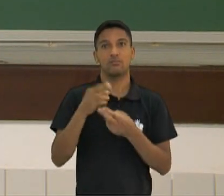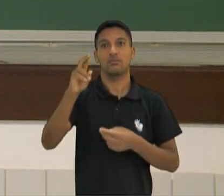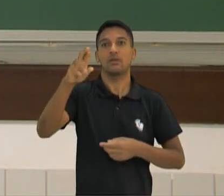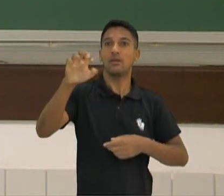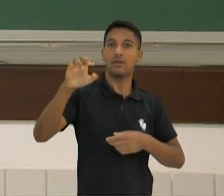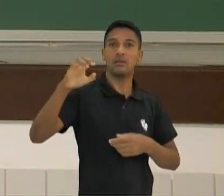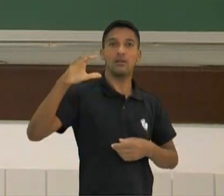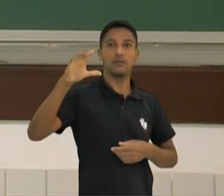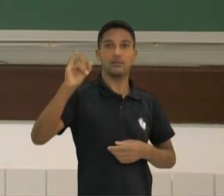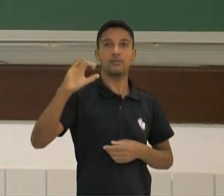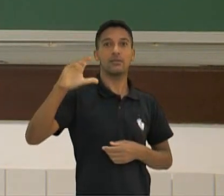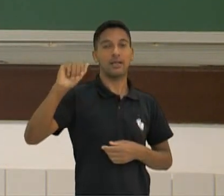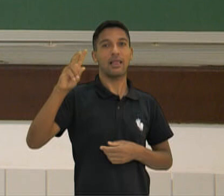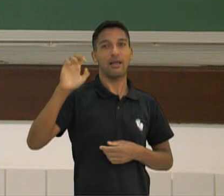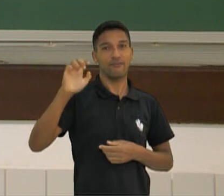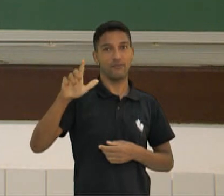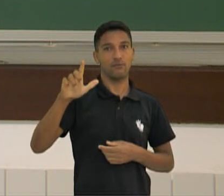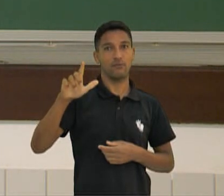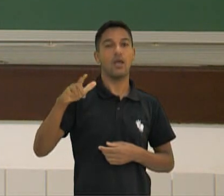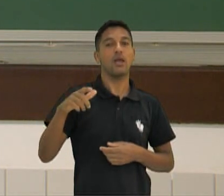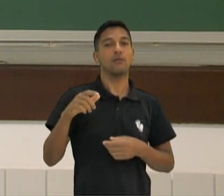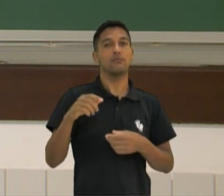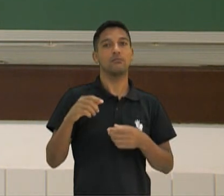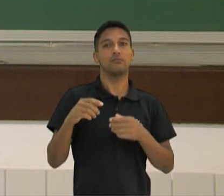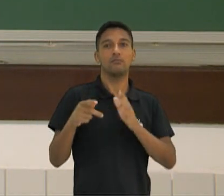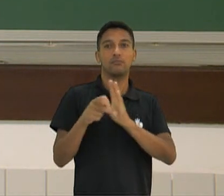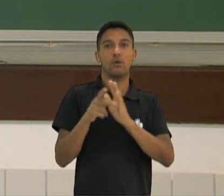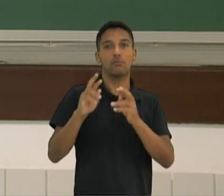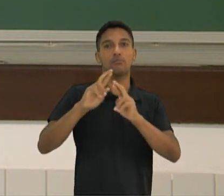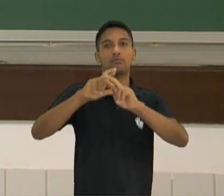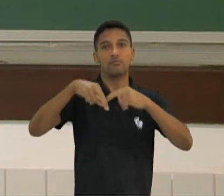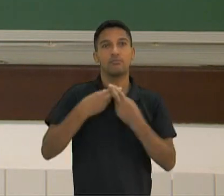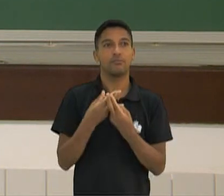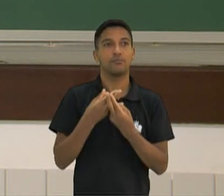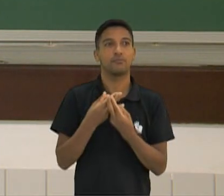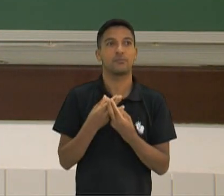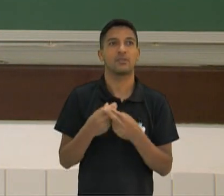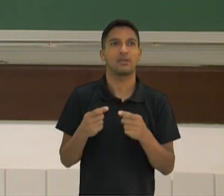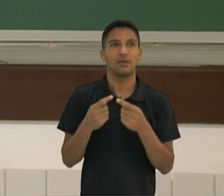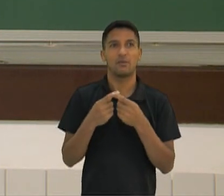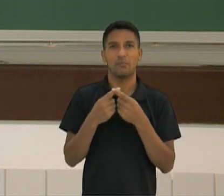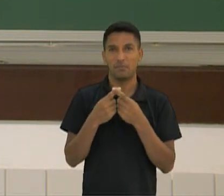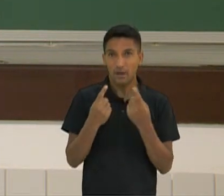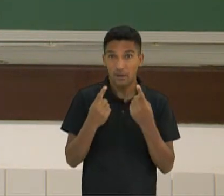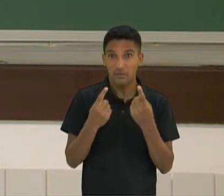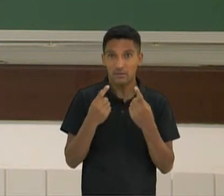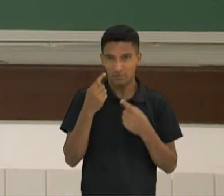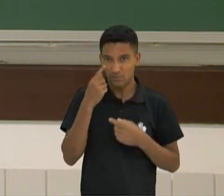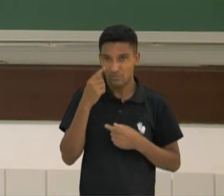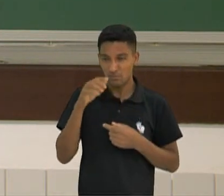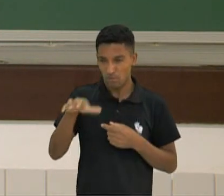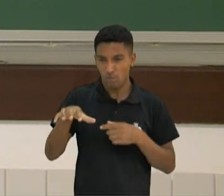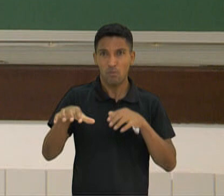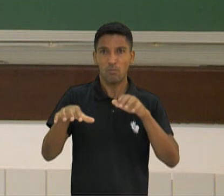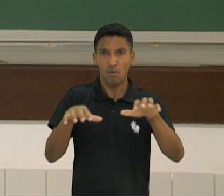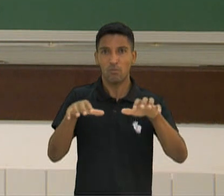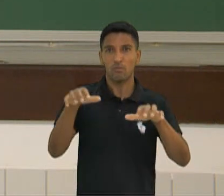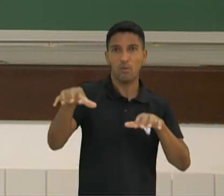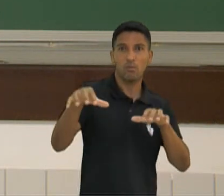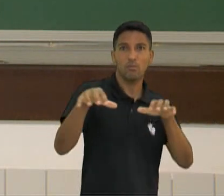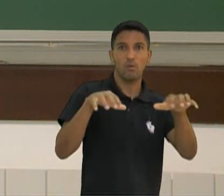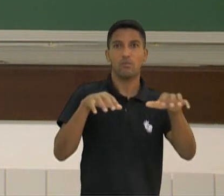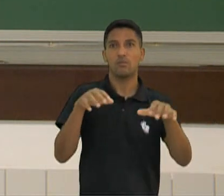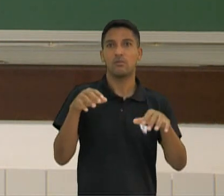Lógico que nós temos um problema aqui, que é a má distribuição da localização onde está o lixo, a forma como